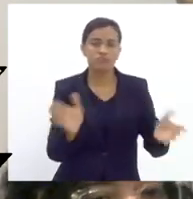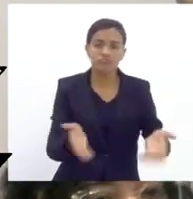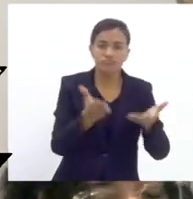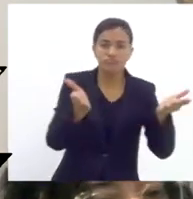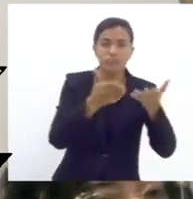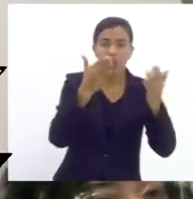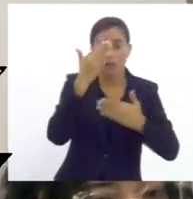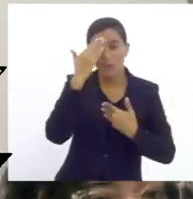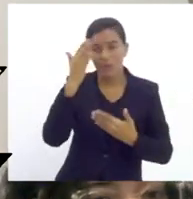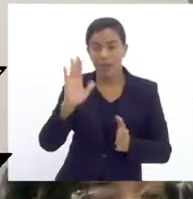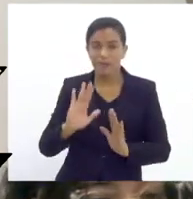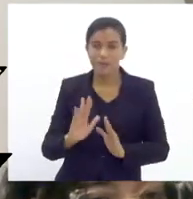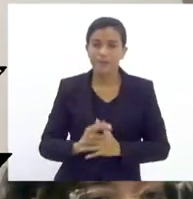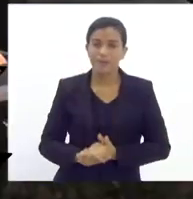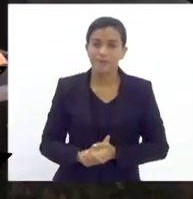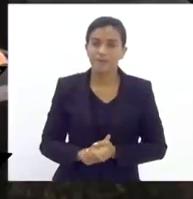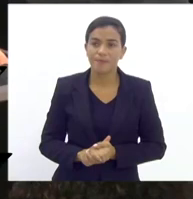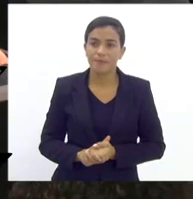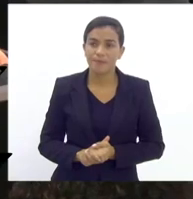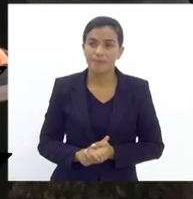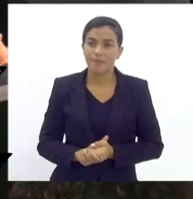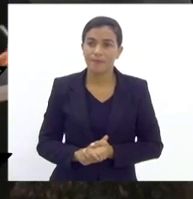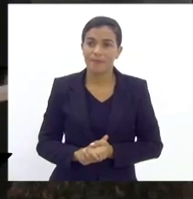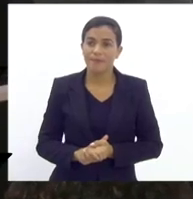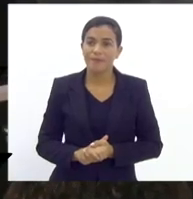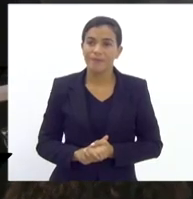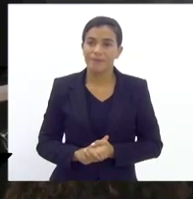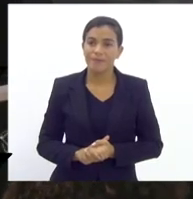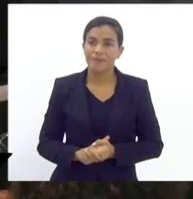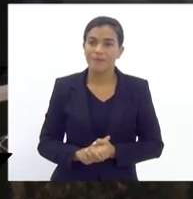obrigado obrigado